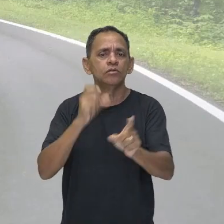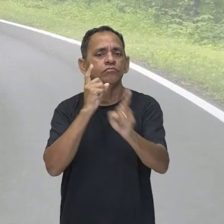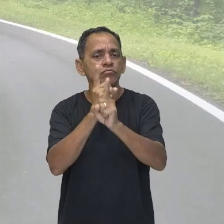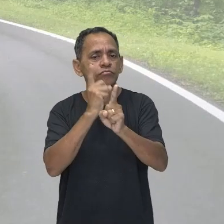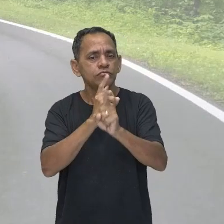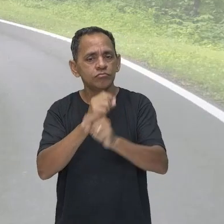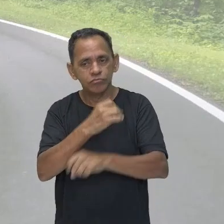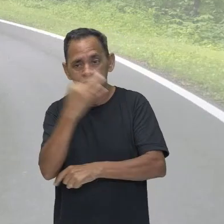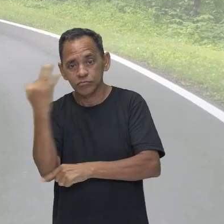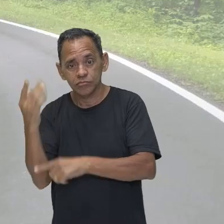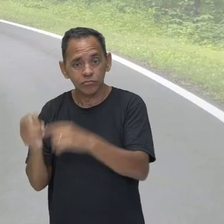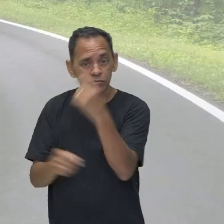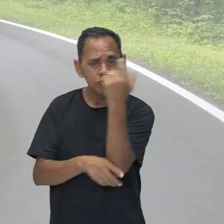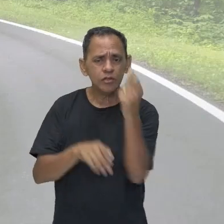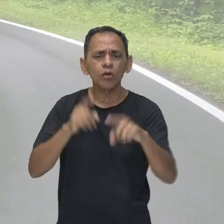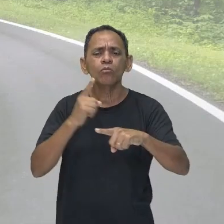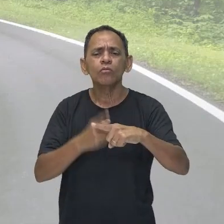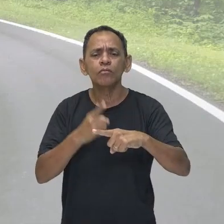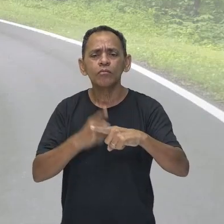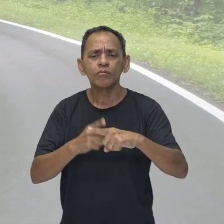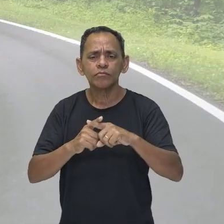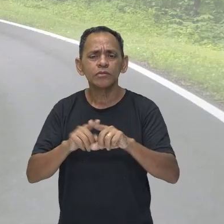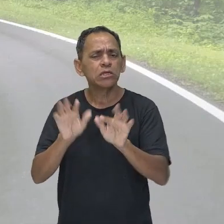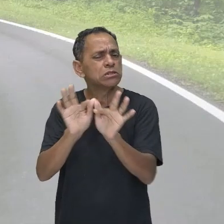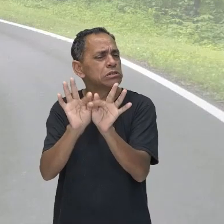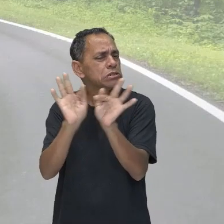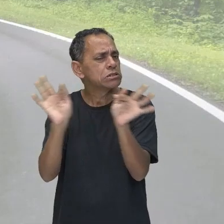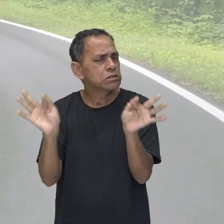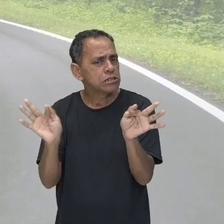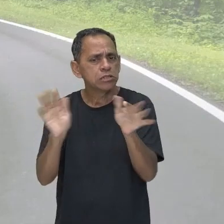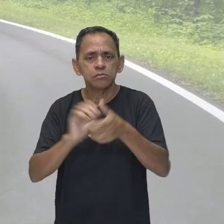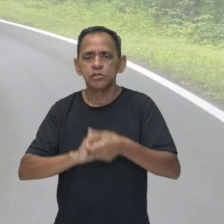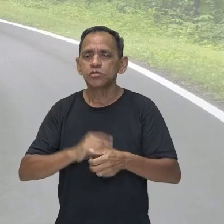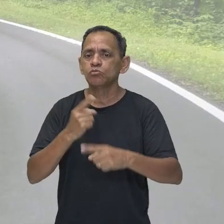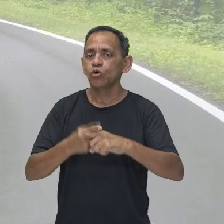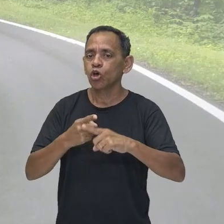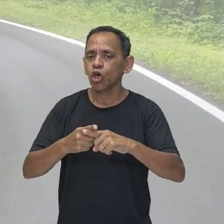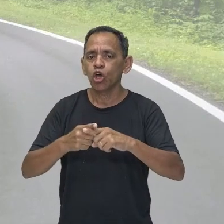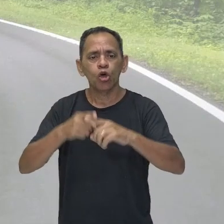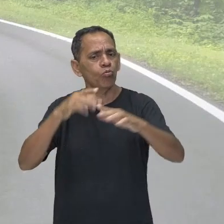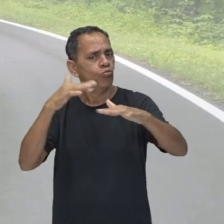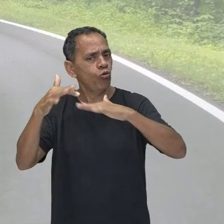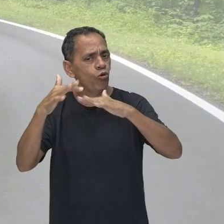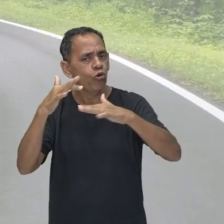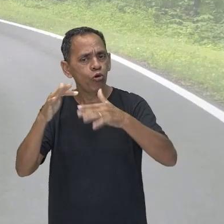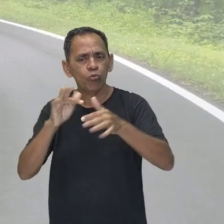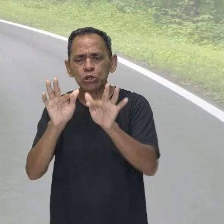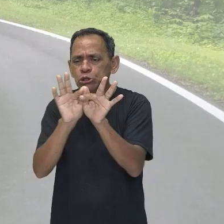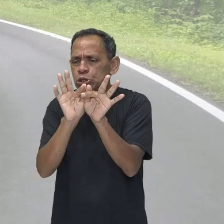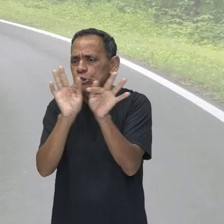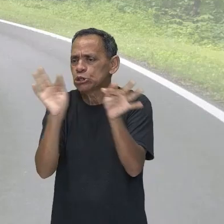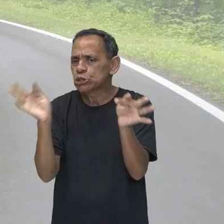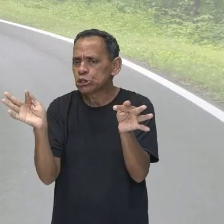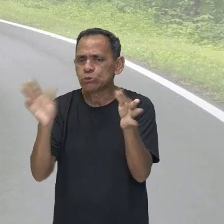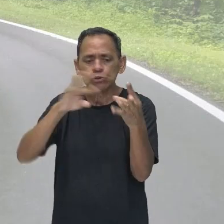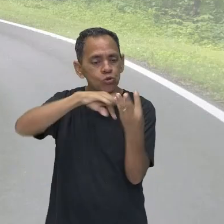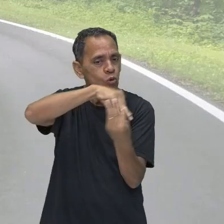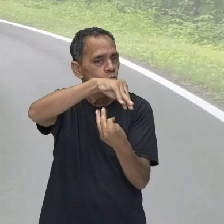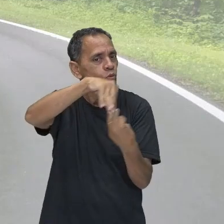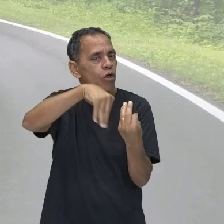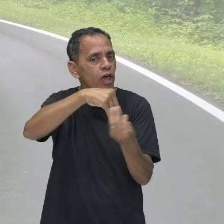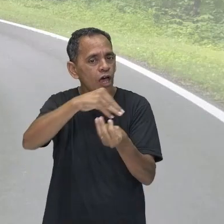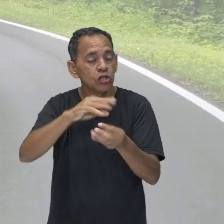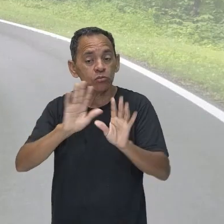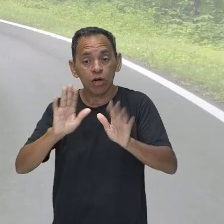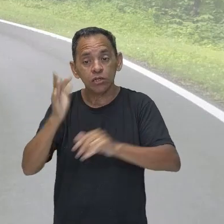que tu entenda, pois os movimentos mais complexos vão ficar mais fáceis de aprender quando tu entender o